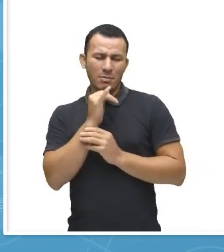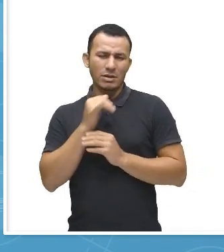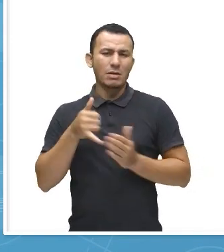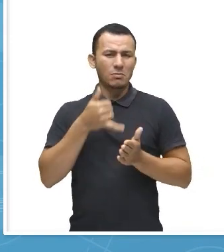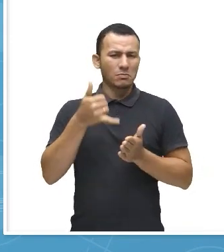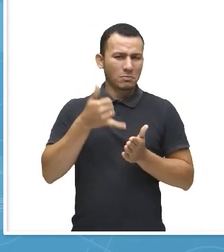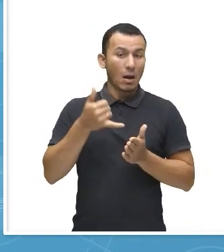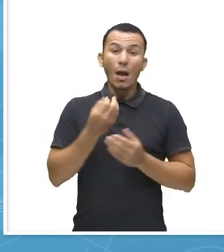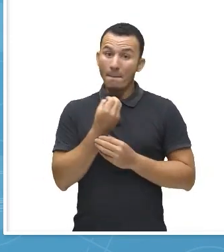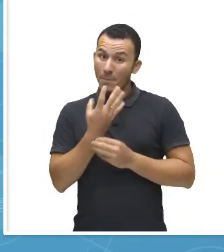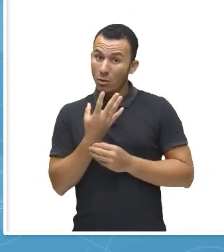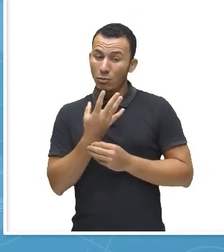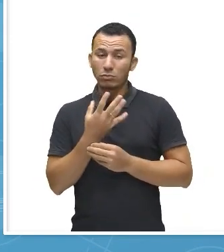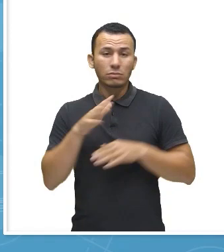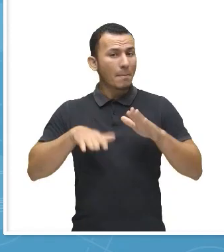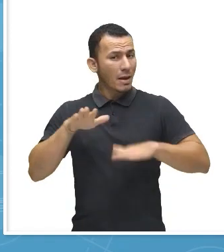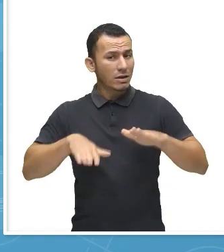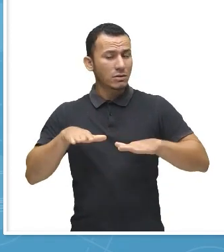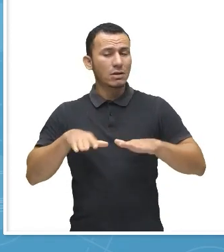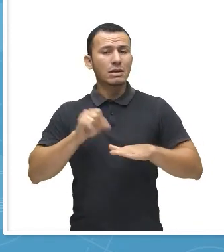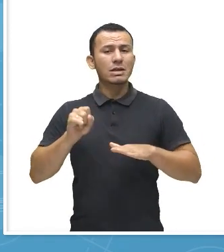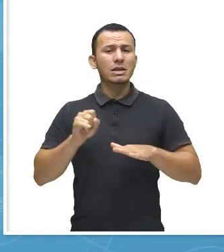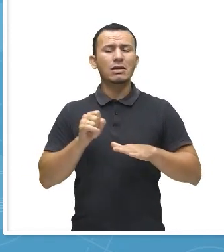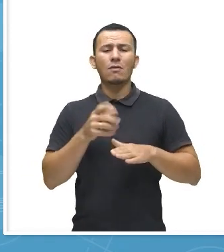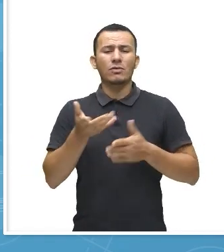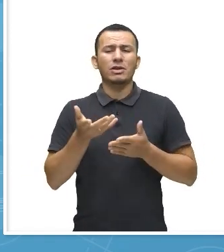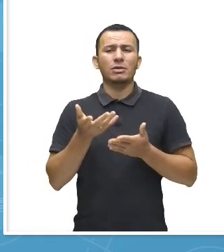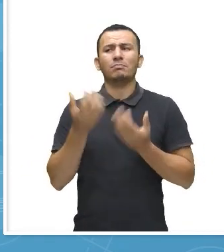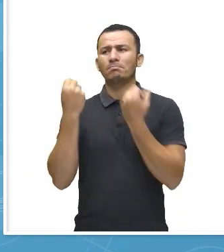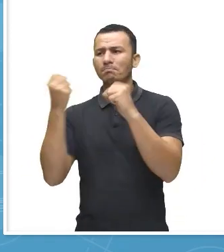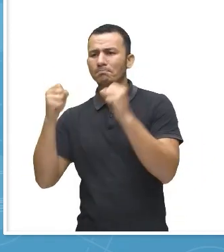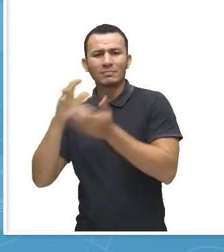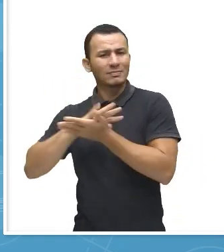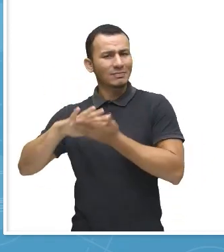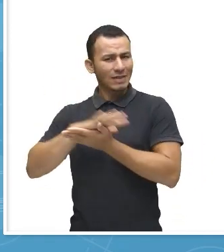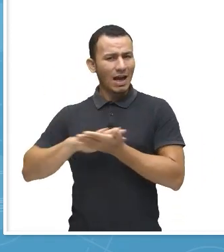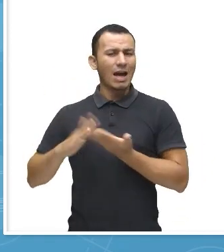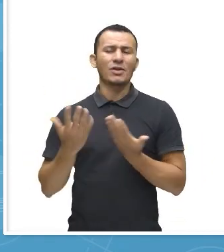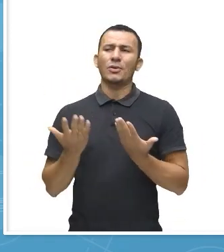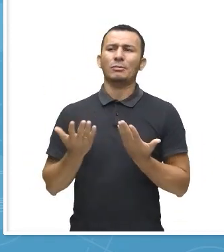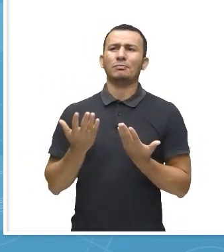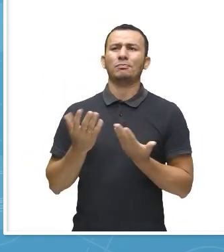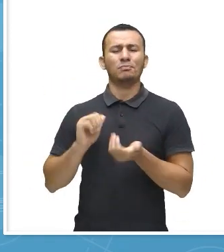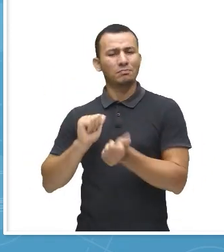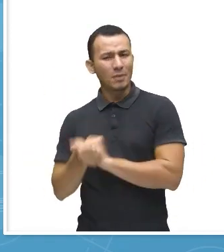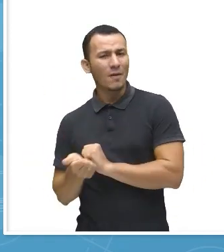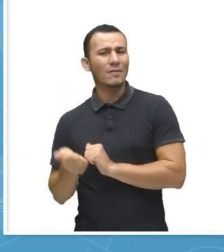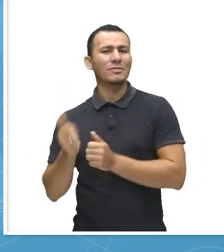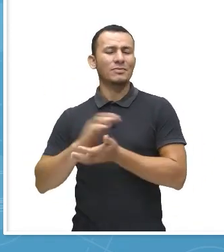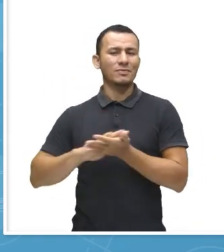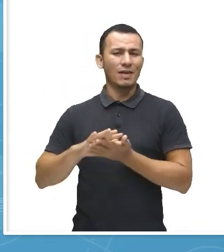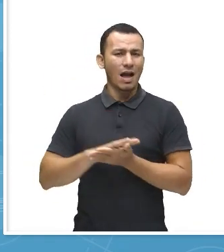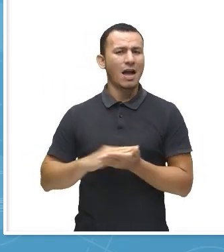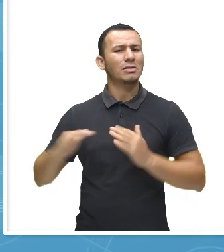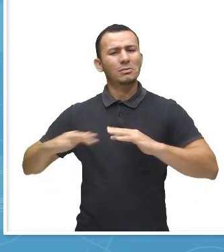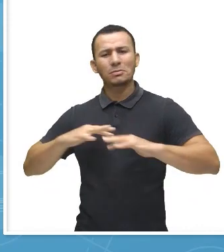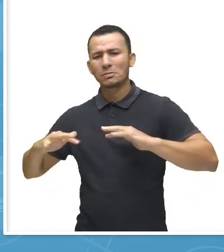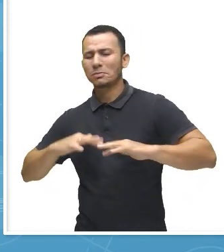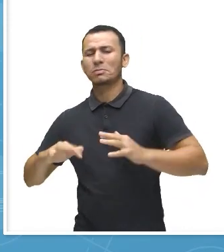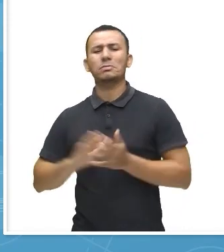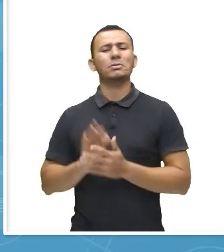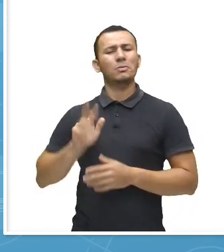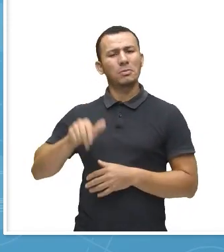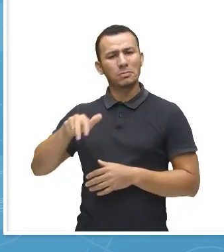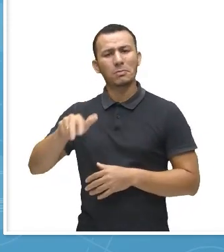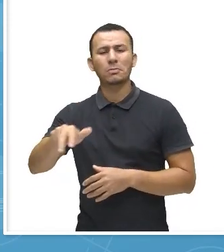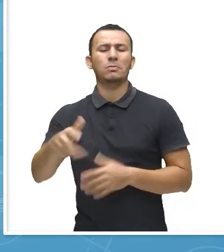exemplo, e se você não gasta essa gordura de uma maneira adequada, se você não faz uma atividade física, né, uma caminhada,